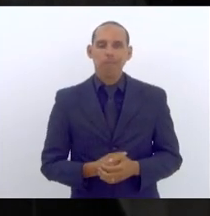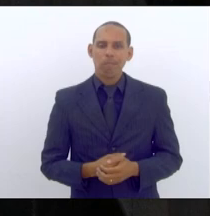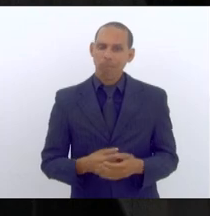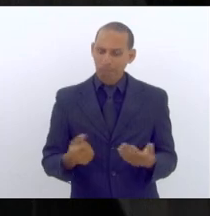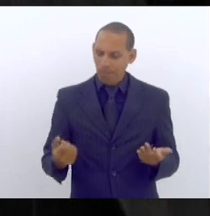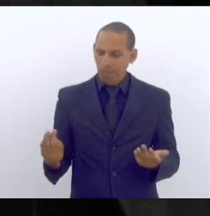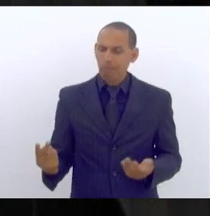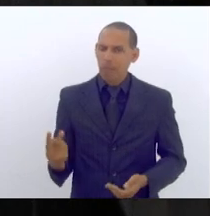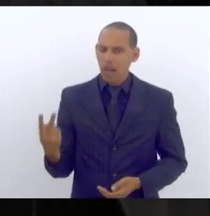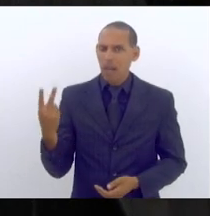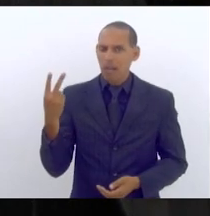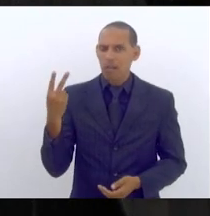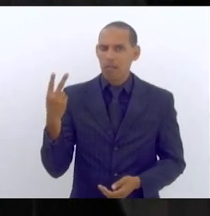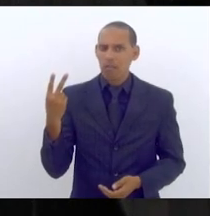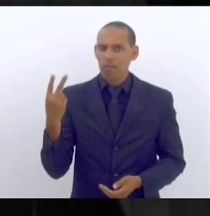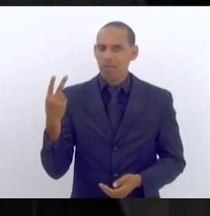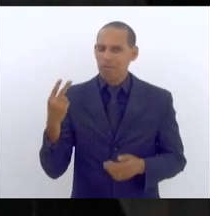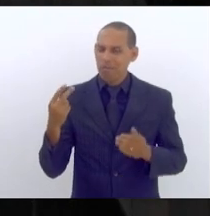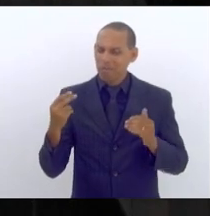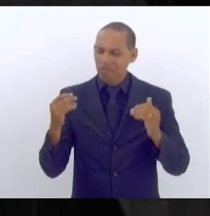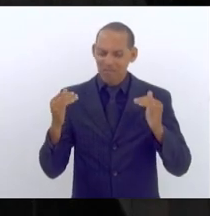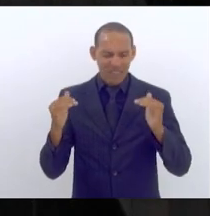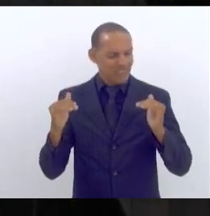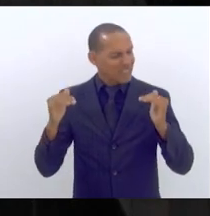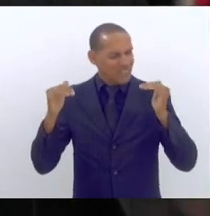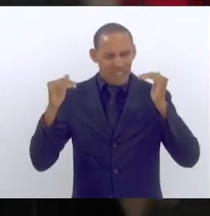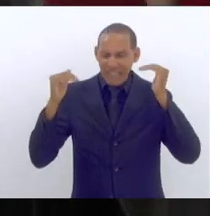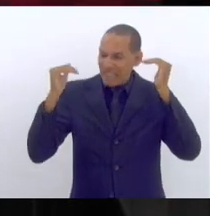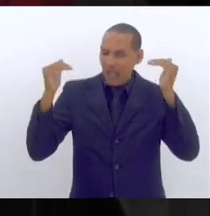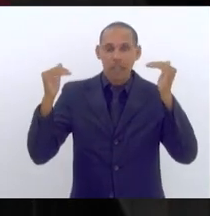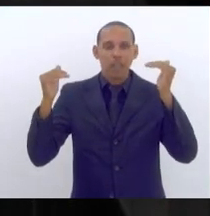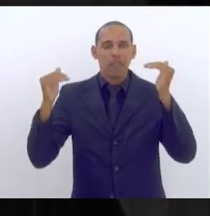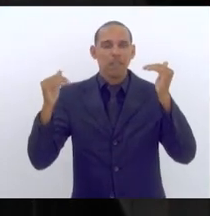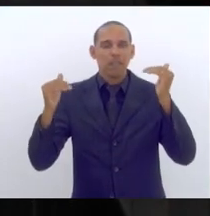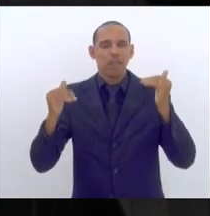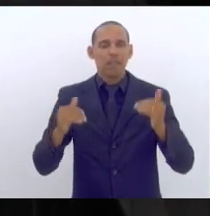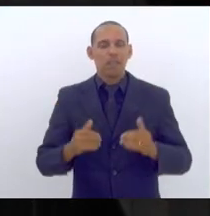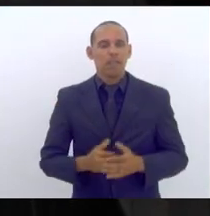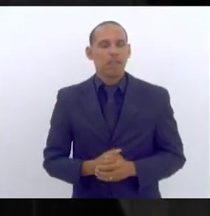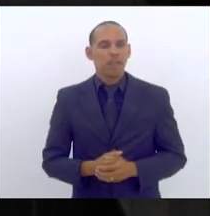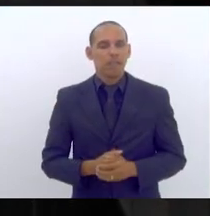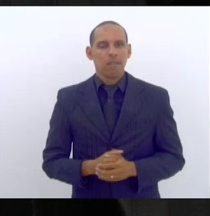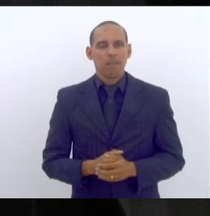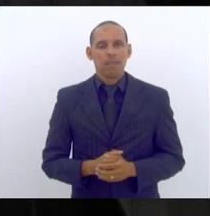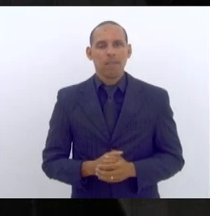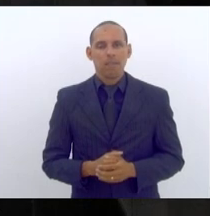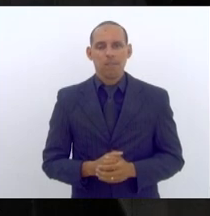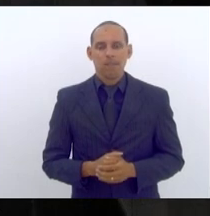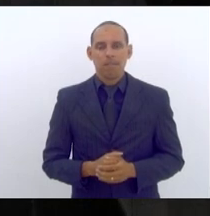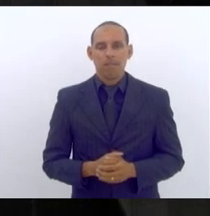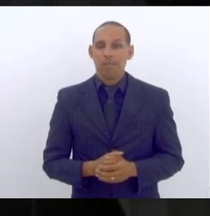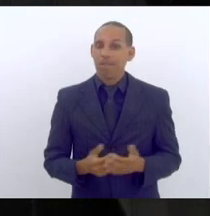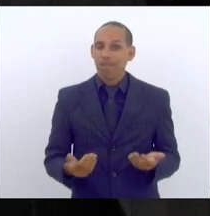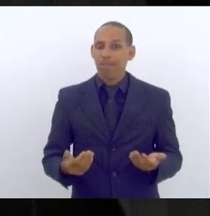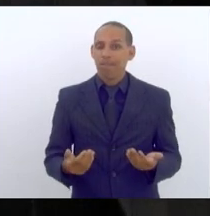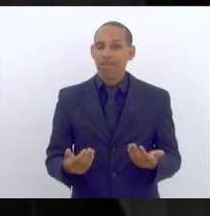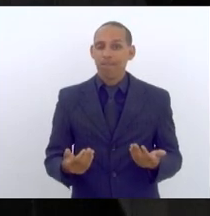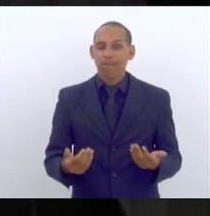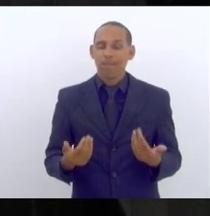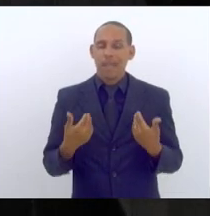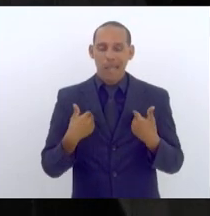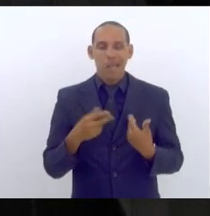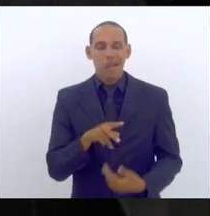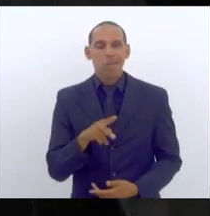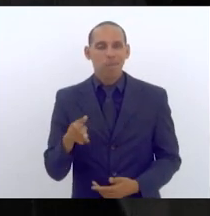um valor muito alto muito alto e eu tive aqui senhora